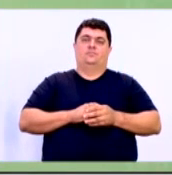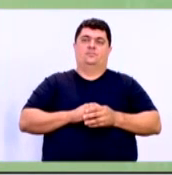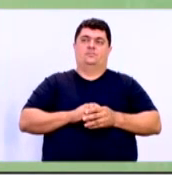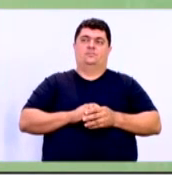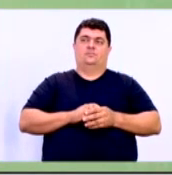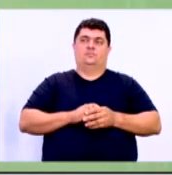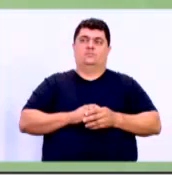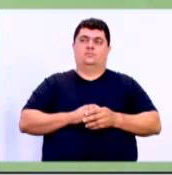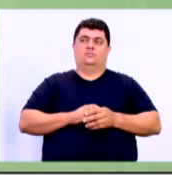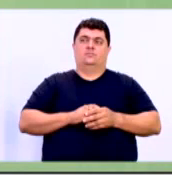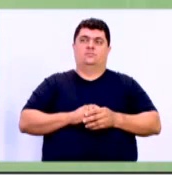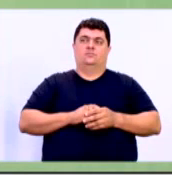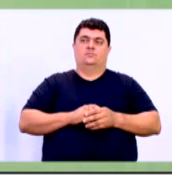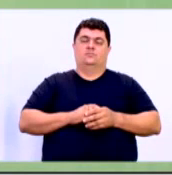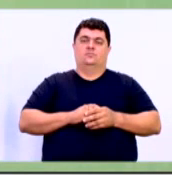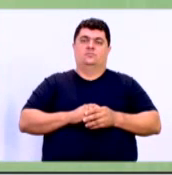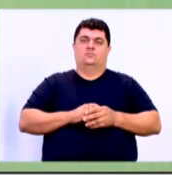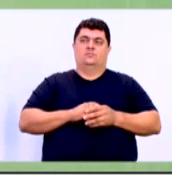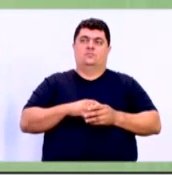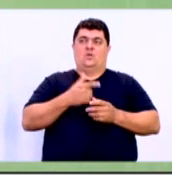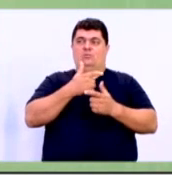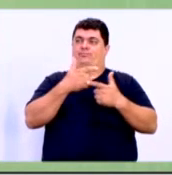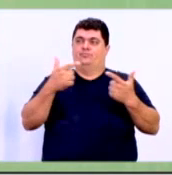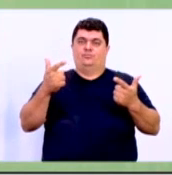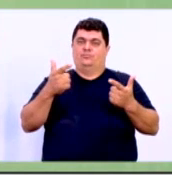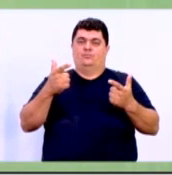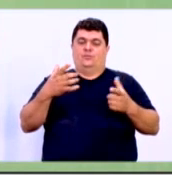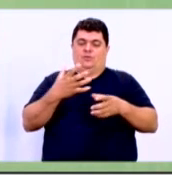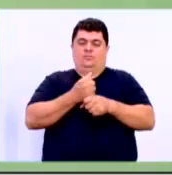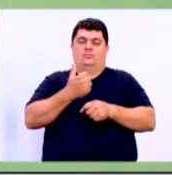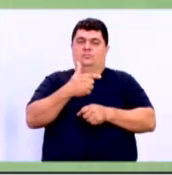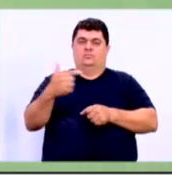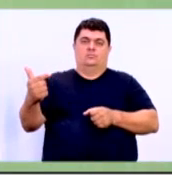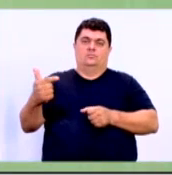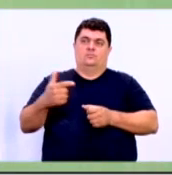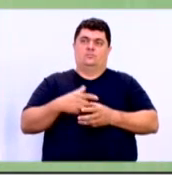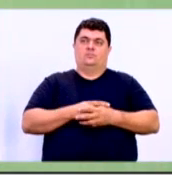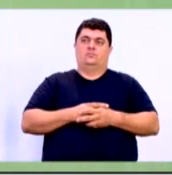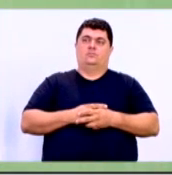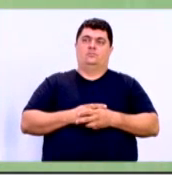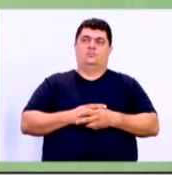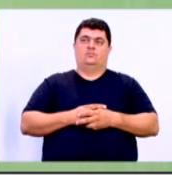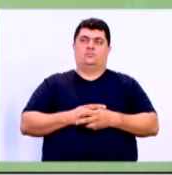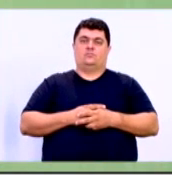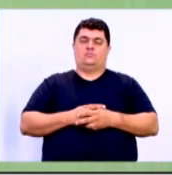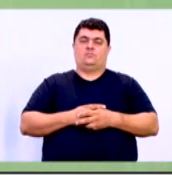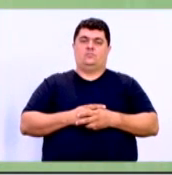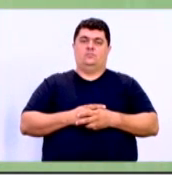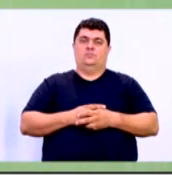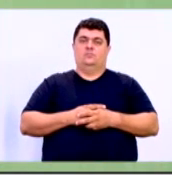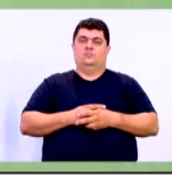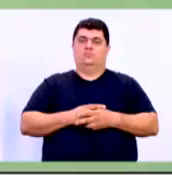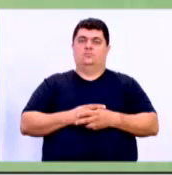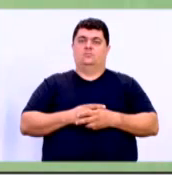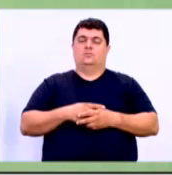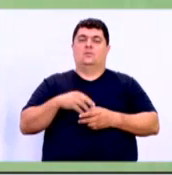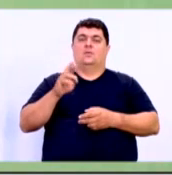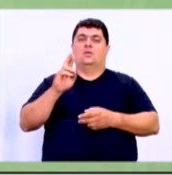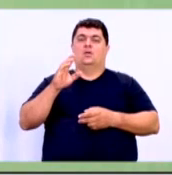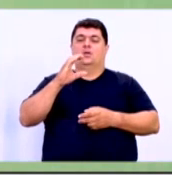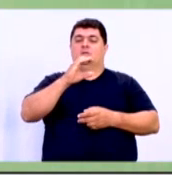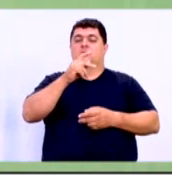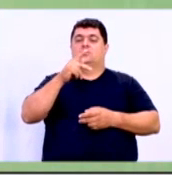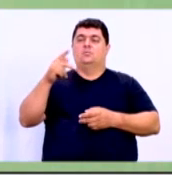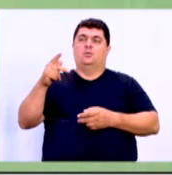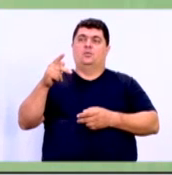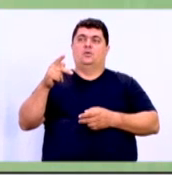Né? São as despesas. As despesas não compõem a base do cálculo. Ou seja, quem é o